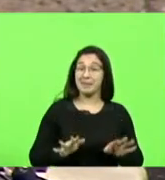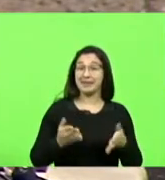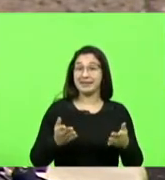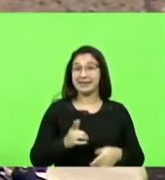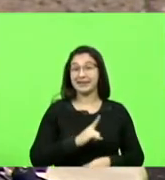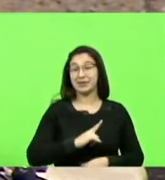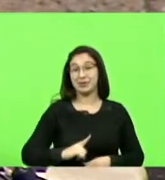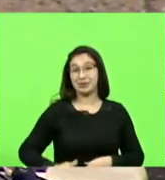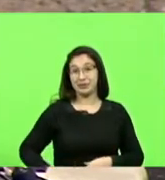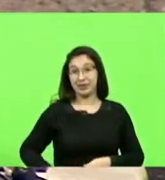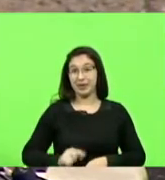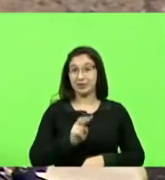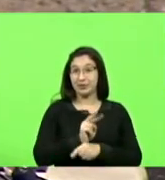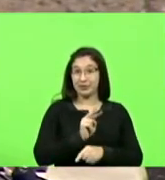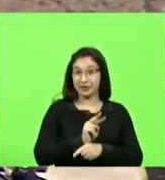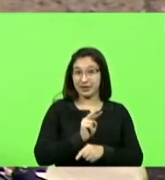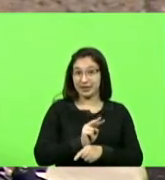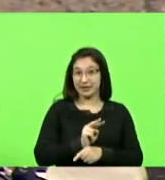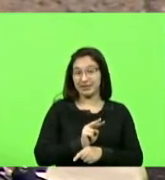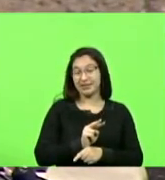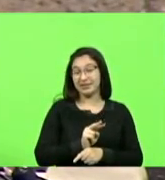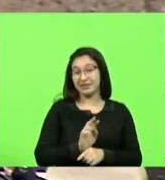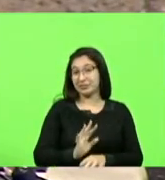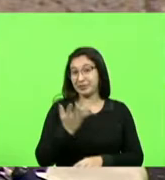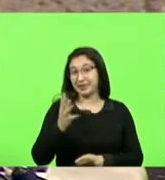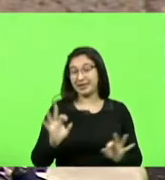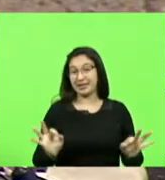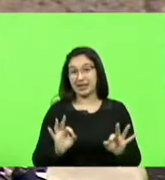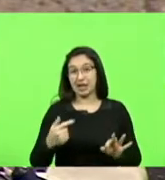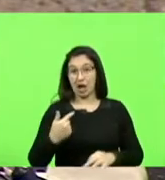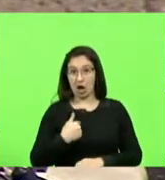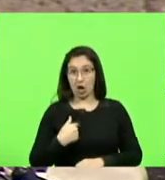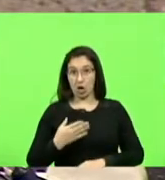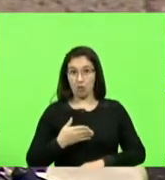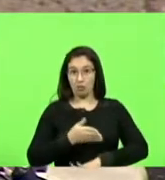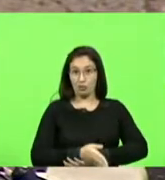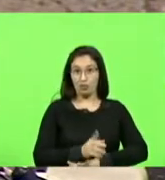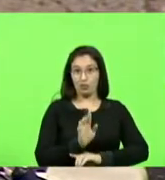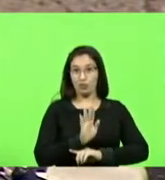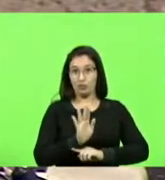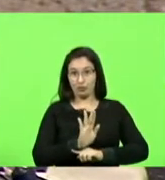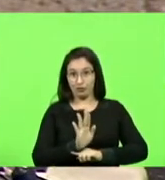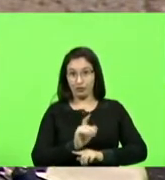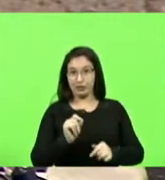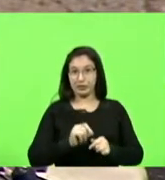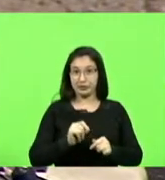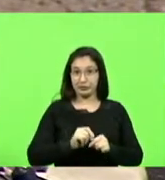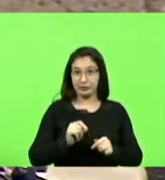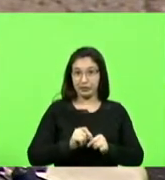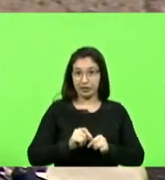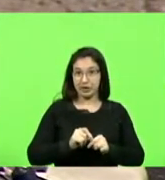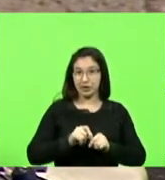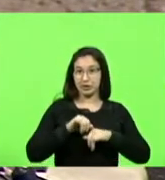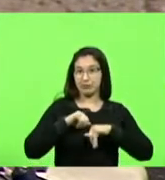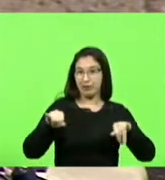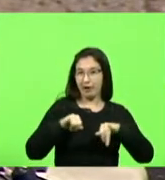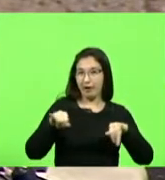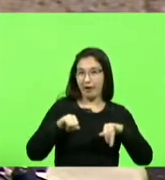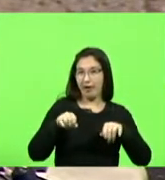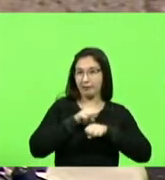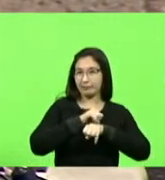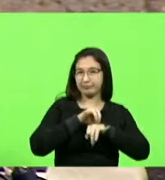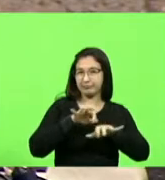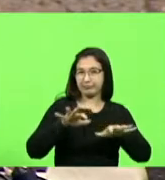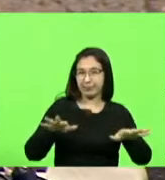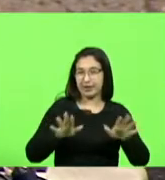fiscalizando o Estado, não acontecia nada. Fui lá, fiz um vídeo, dei mais repercussão ao caso, que já estava